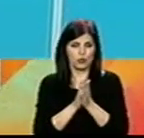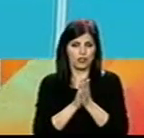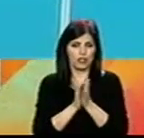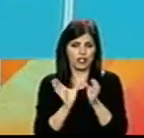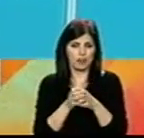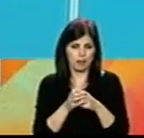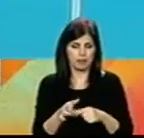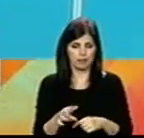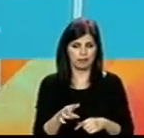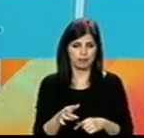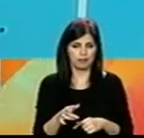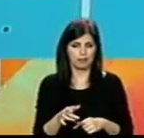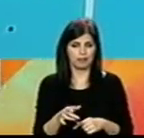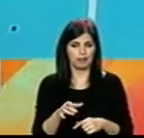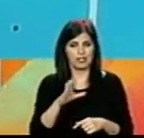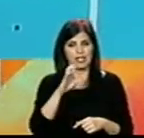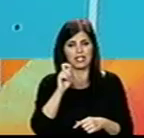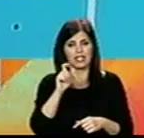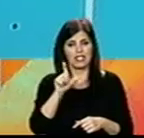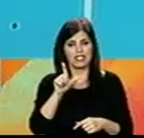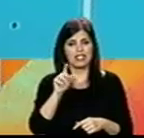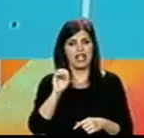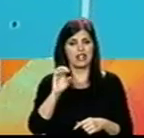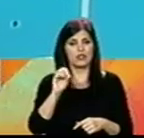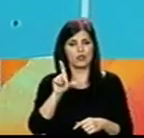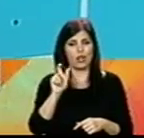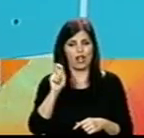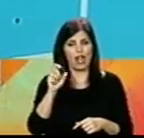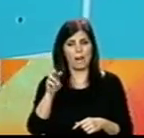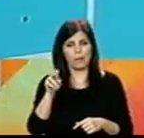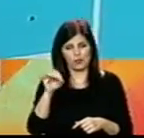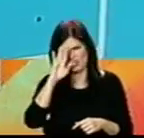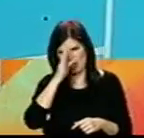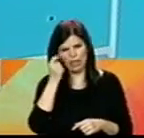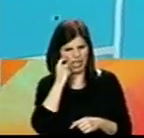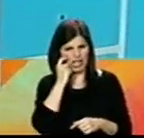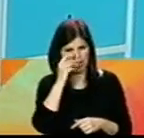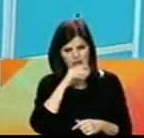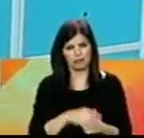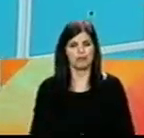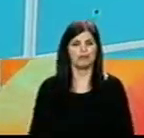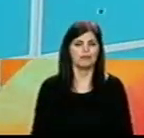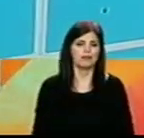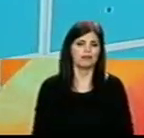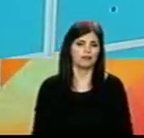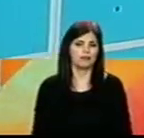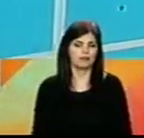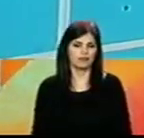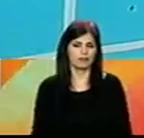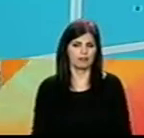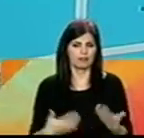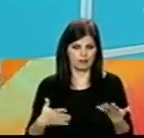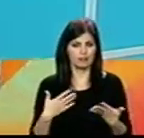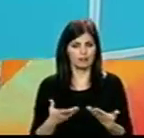da equipa Celso Lemos. Eles sabem quem são, são inesquecíveis. Obrigado. Chefe, anda. Está a andar? Estamos